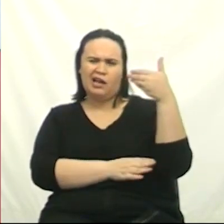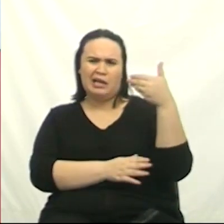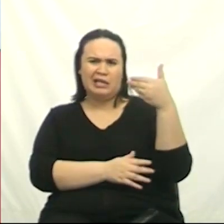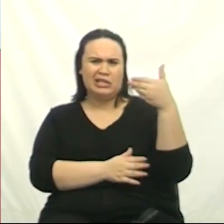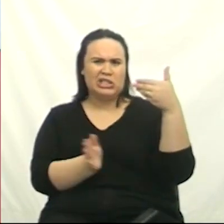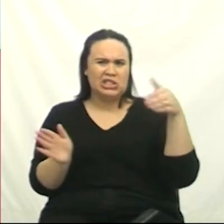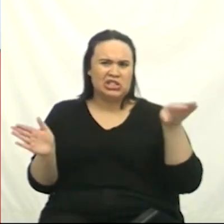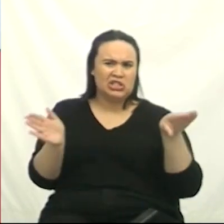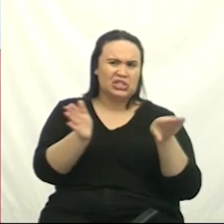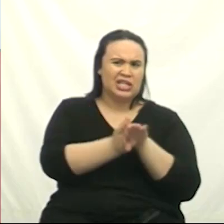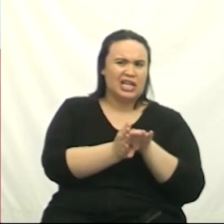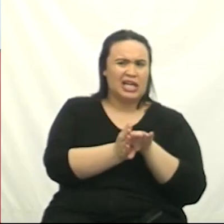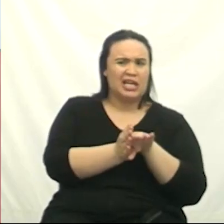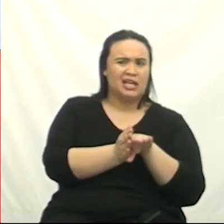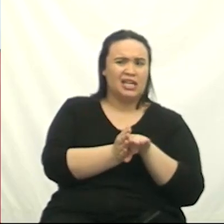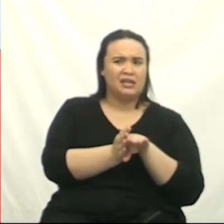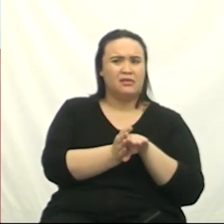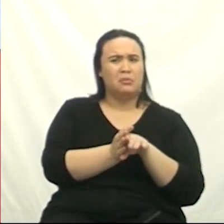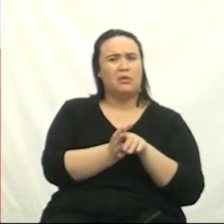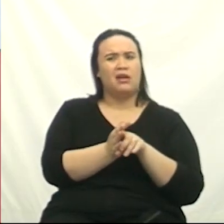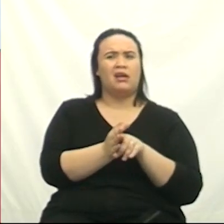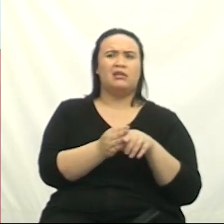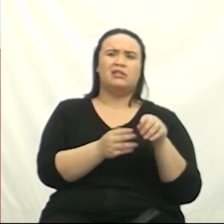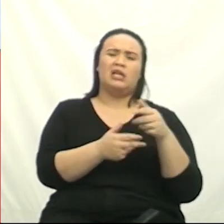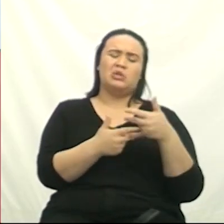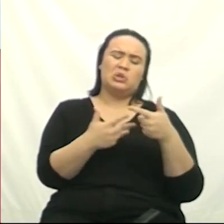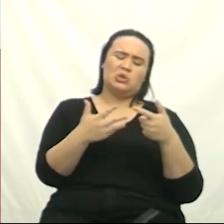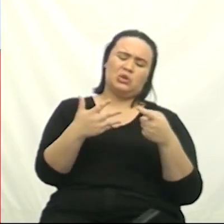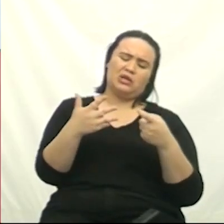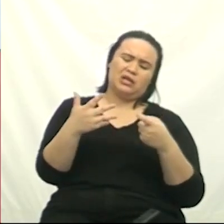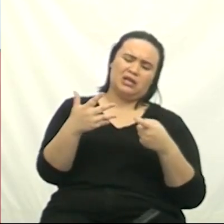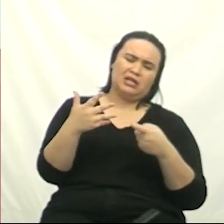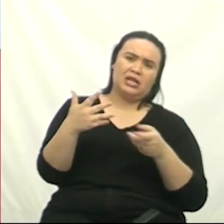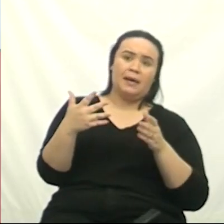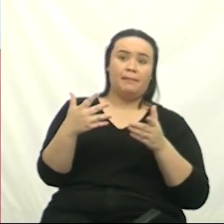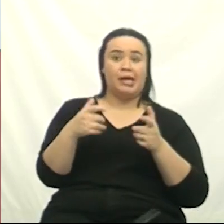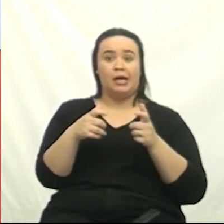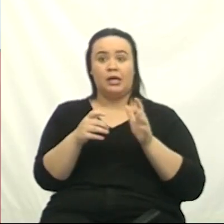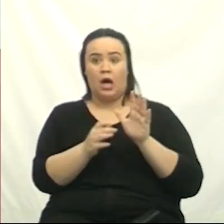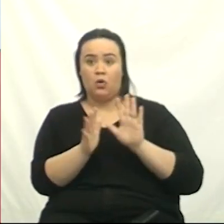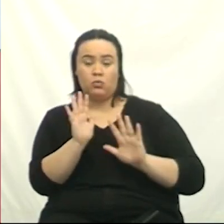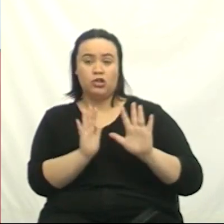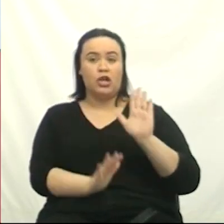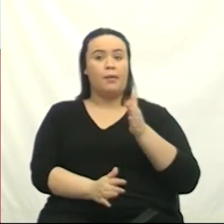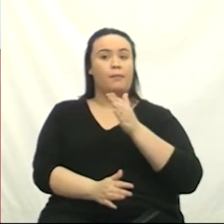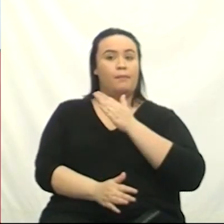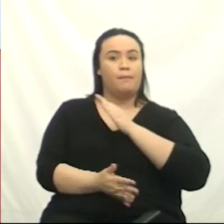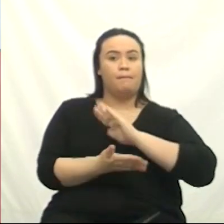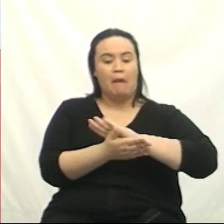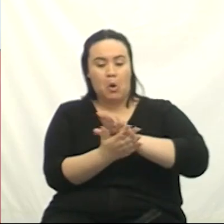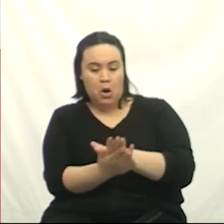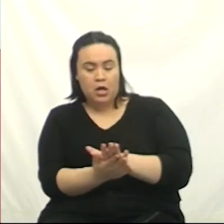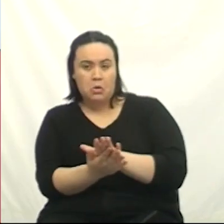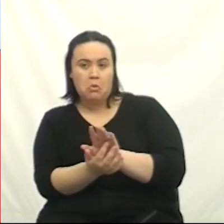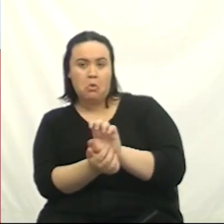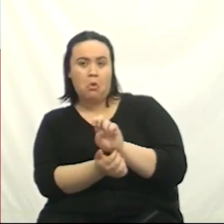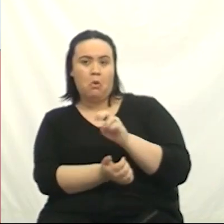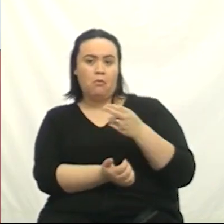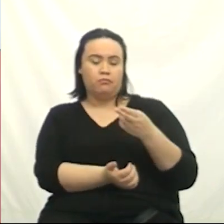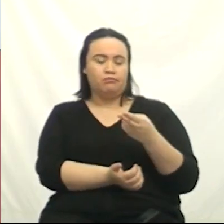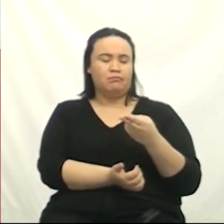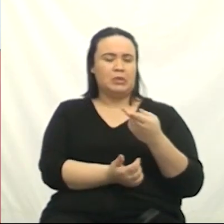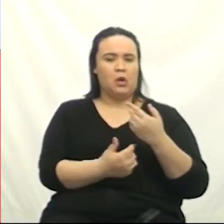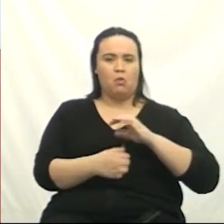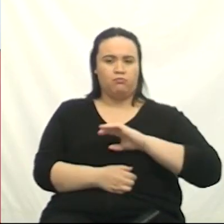coisa já aconteceu muitos desgastes e muitas outras morreram ou deixaram de denunciar por falta de coragem